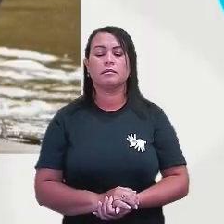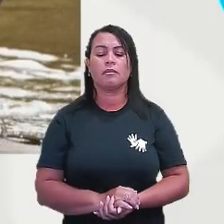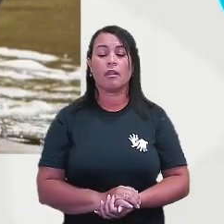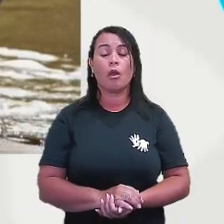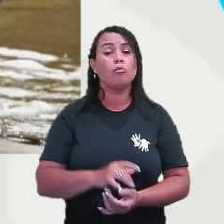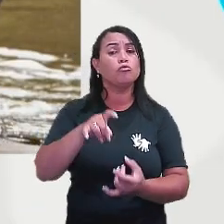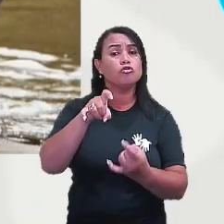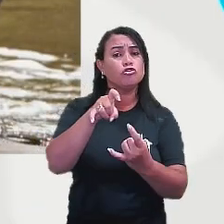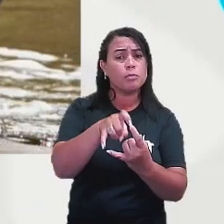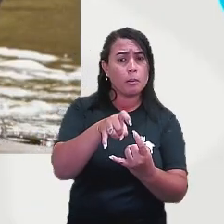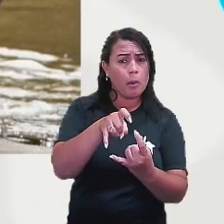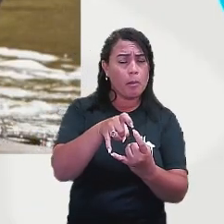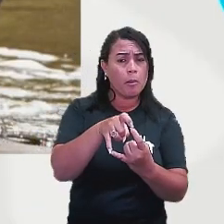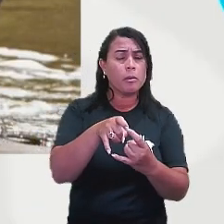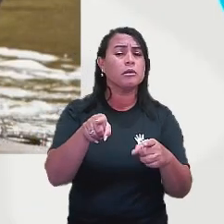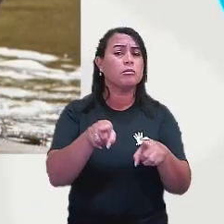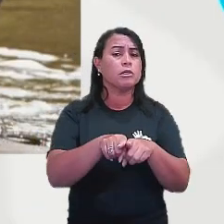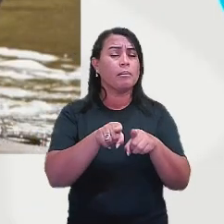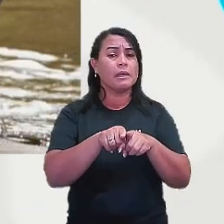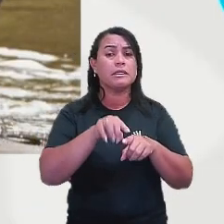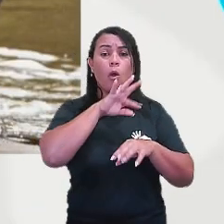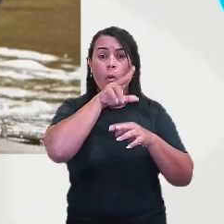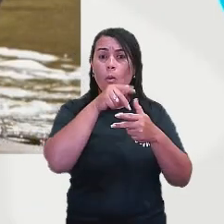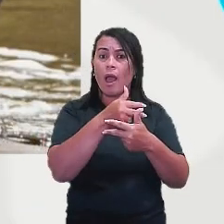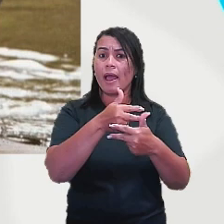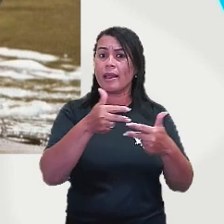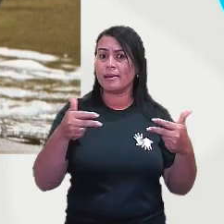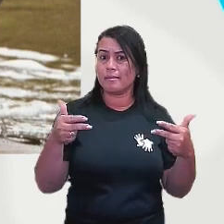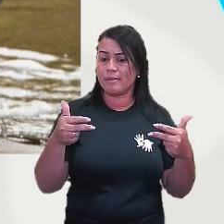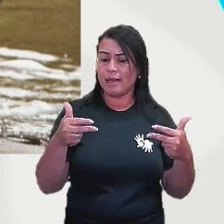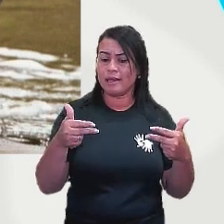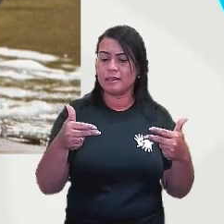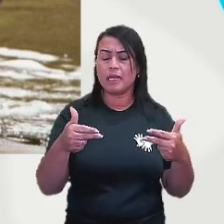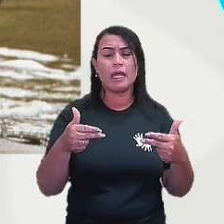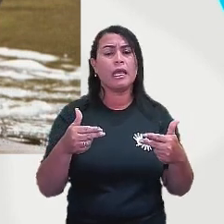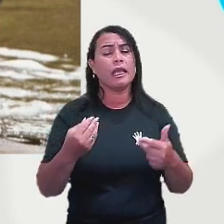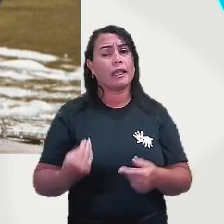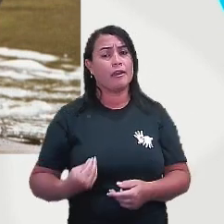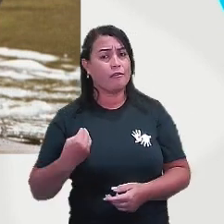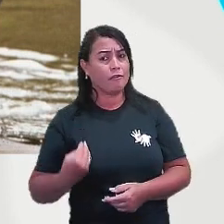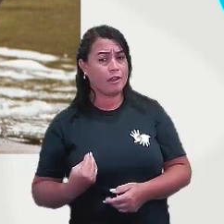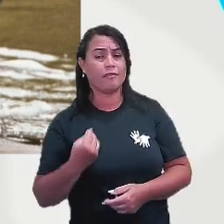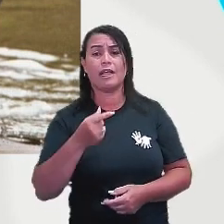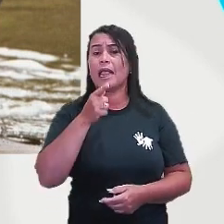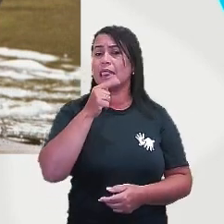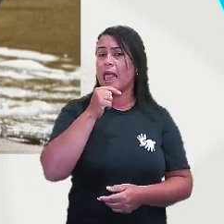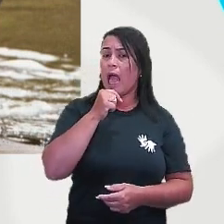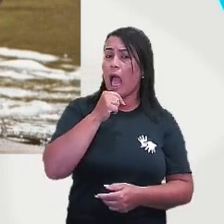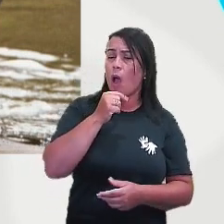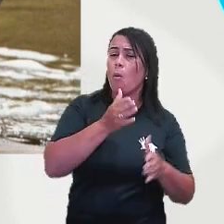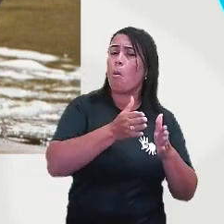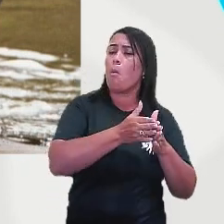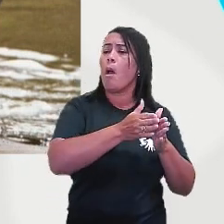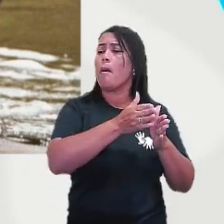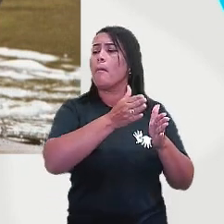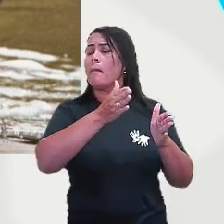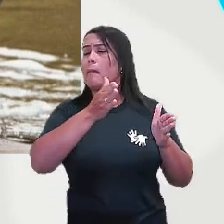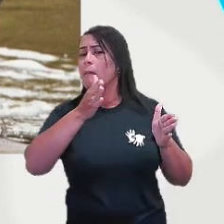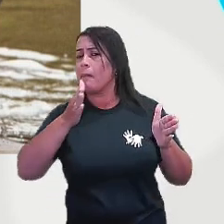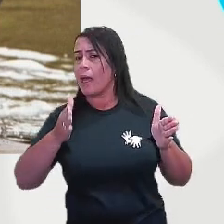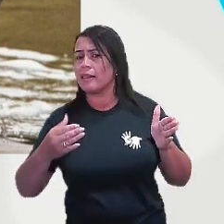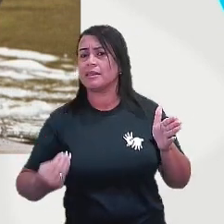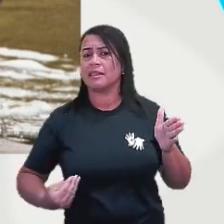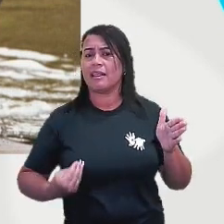Os hipopótamos são animais semi-aquáticos, ou seja, passam uma boa parte